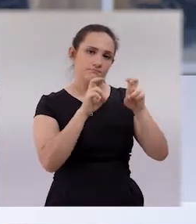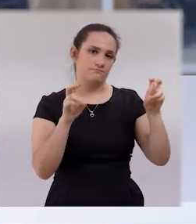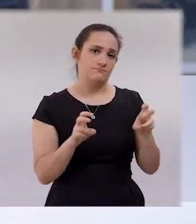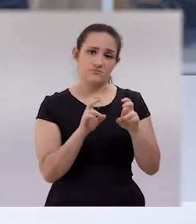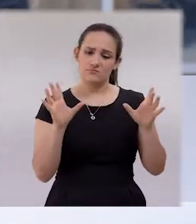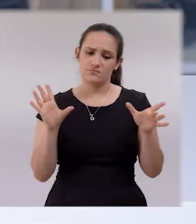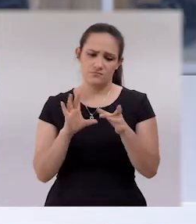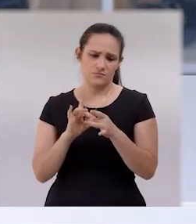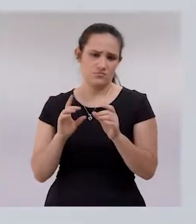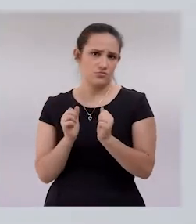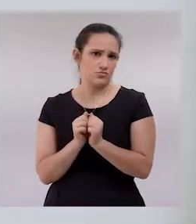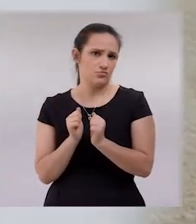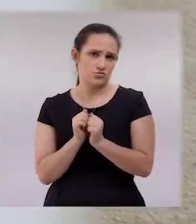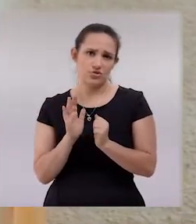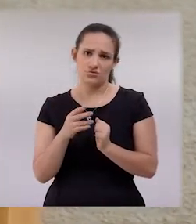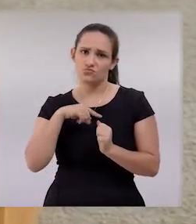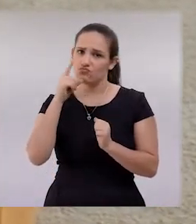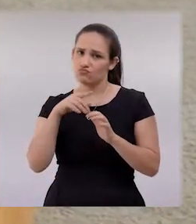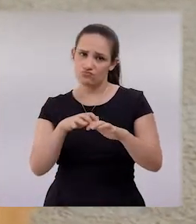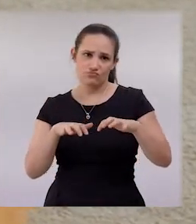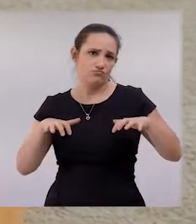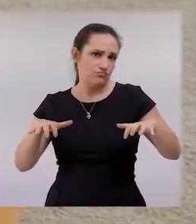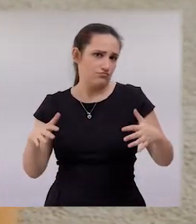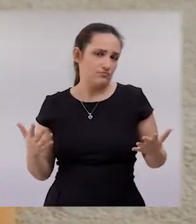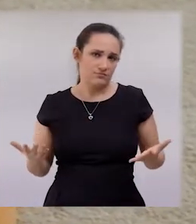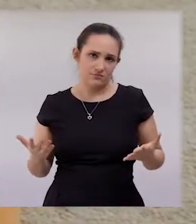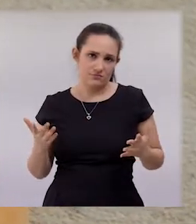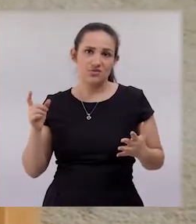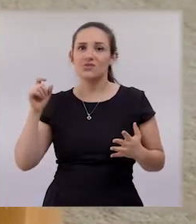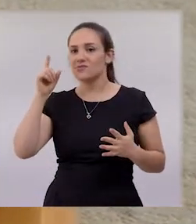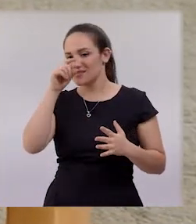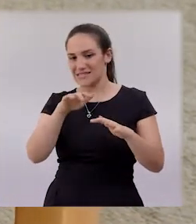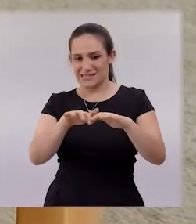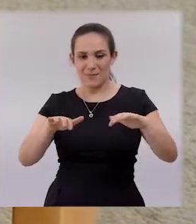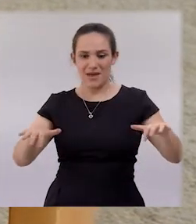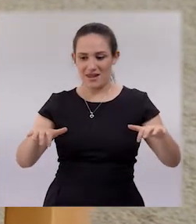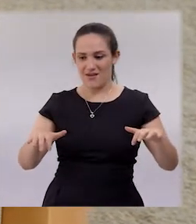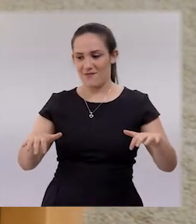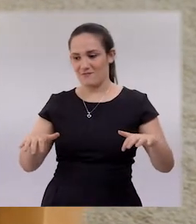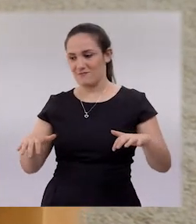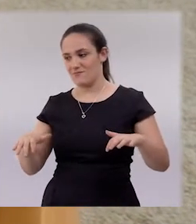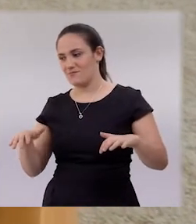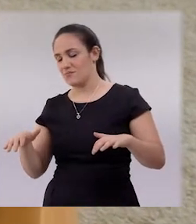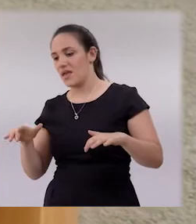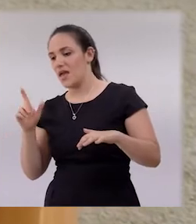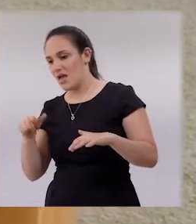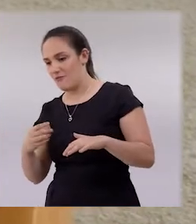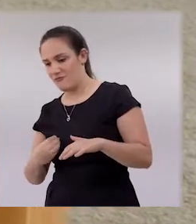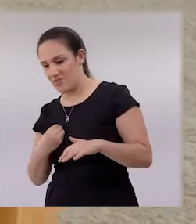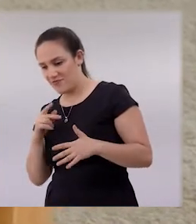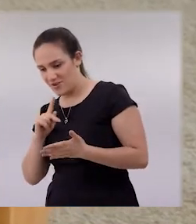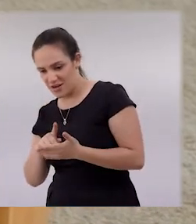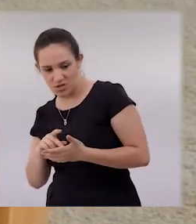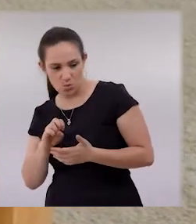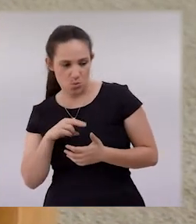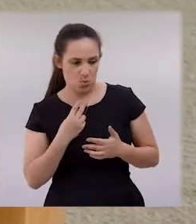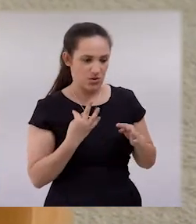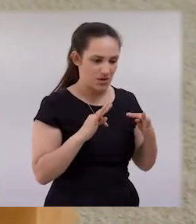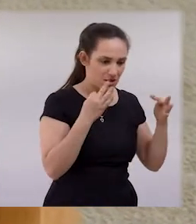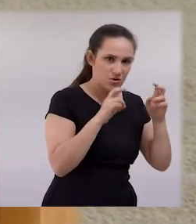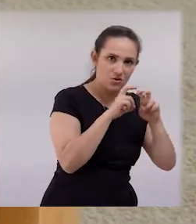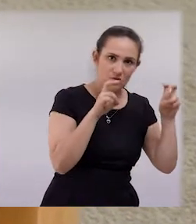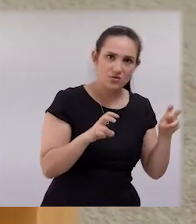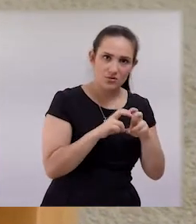gente perceber realmente o que é o virtual e o que é o real. Isso se traduz